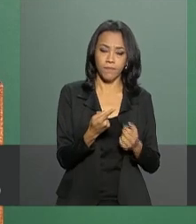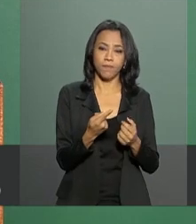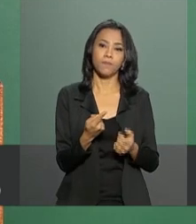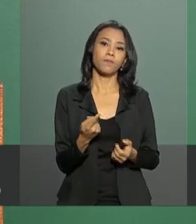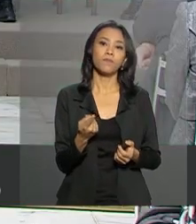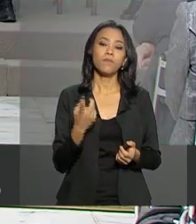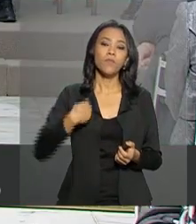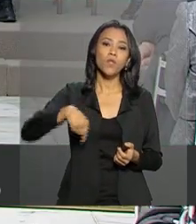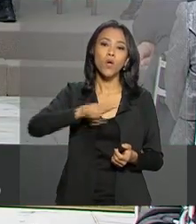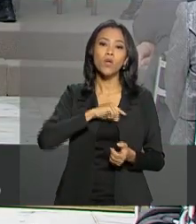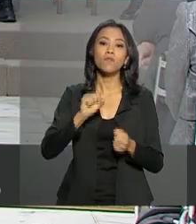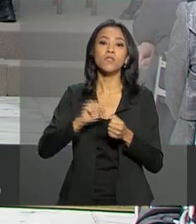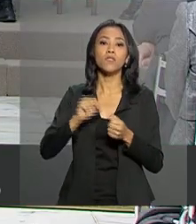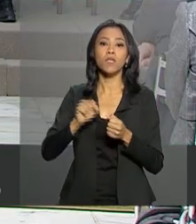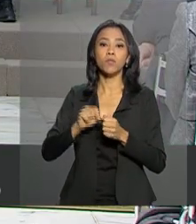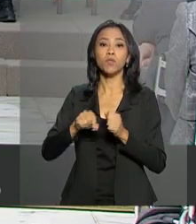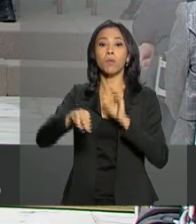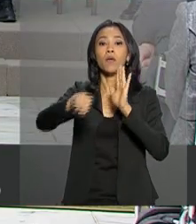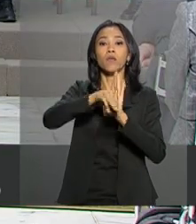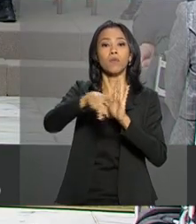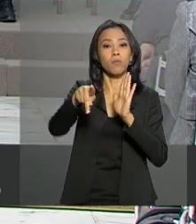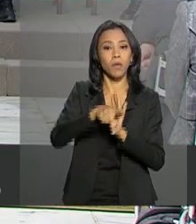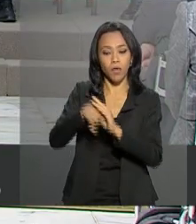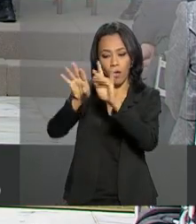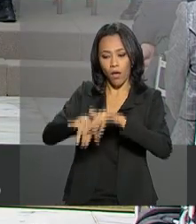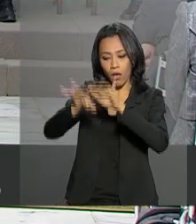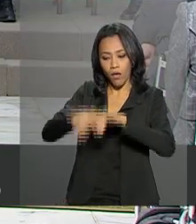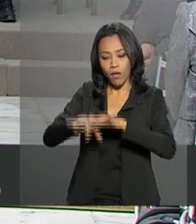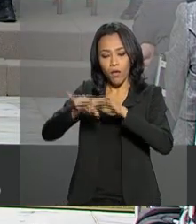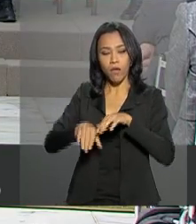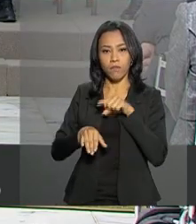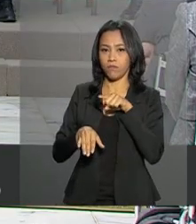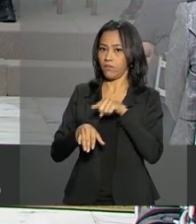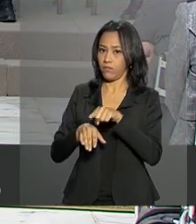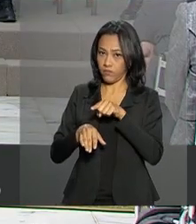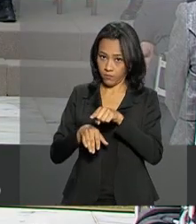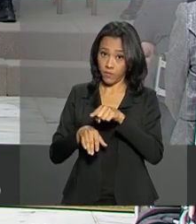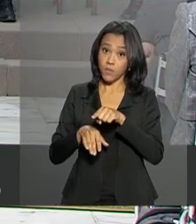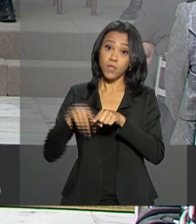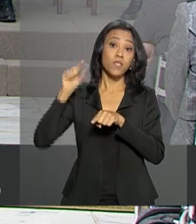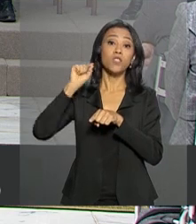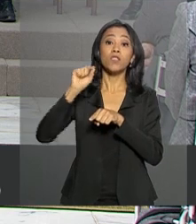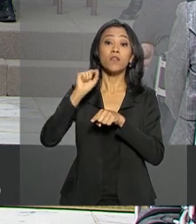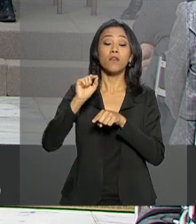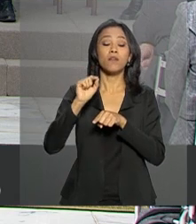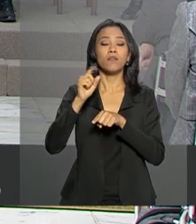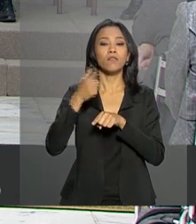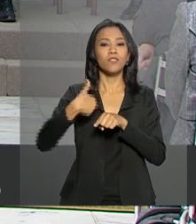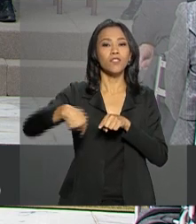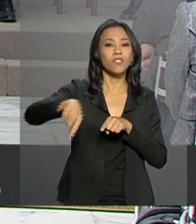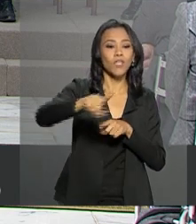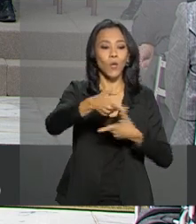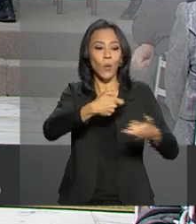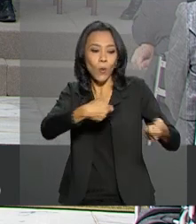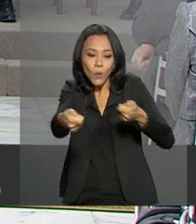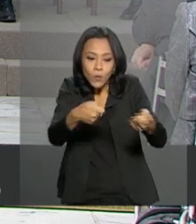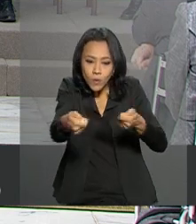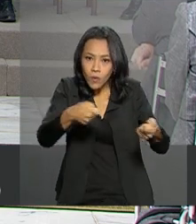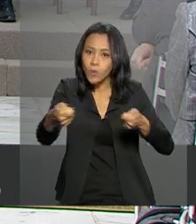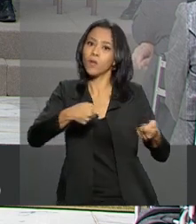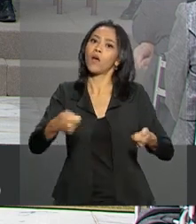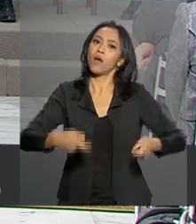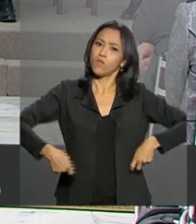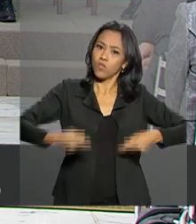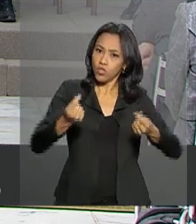editamos uma emenda funcional reveladora da necessidade de equacionar os gastos públicos